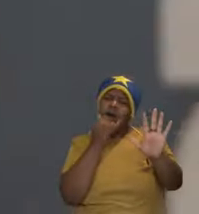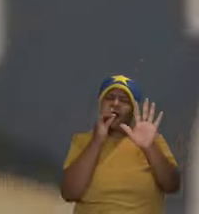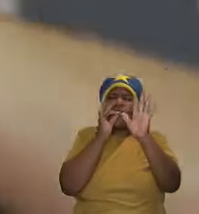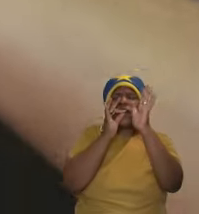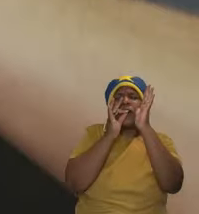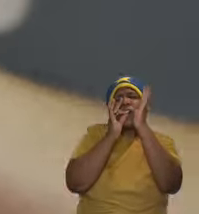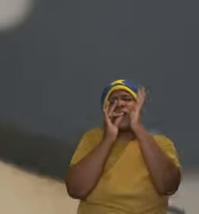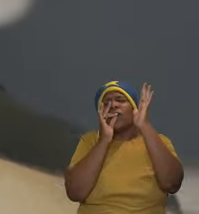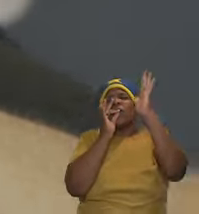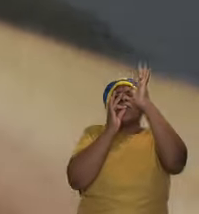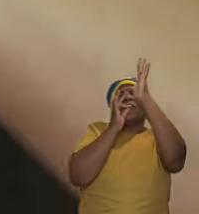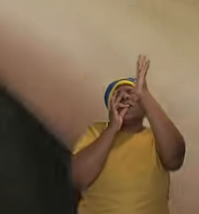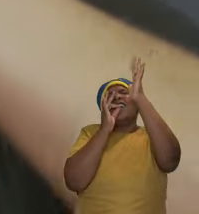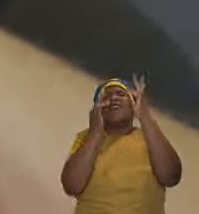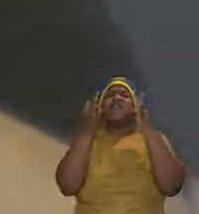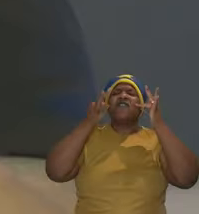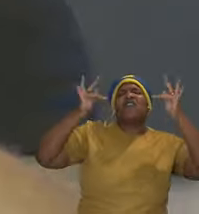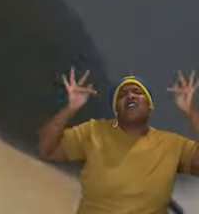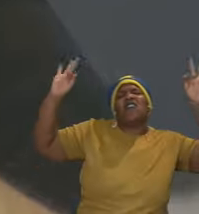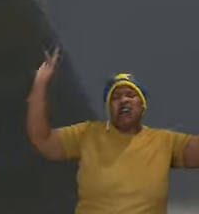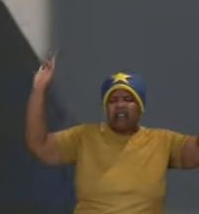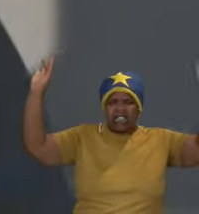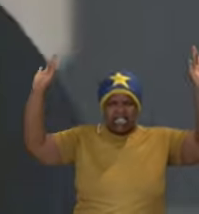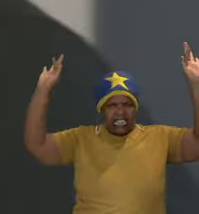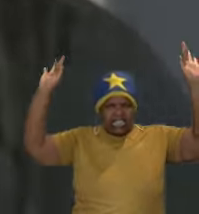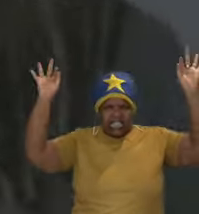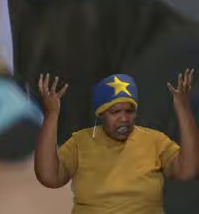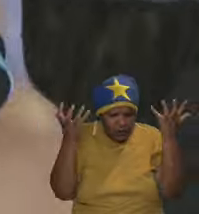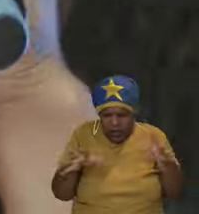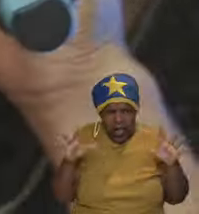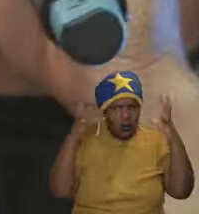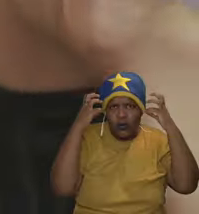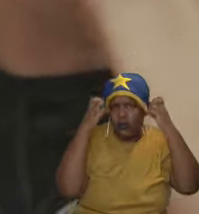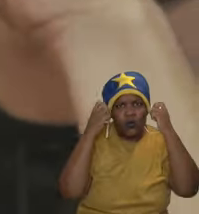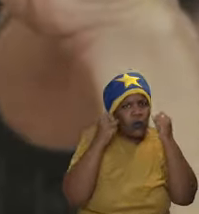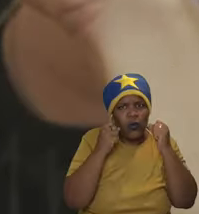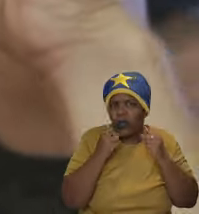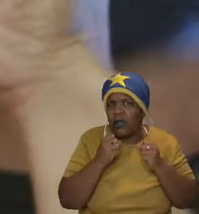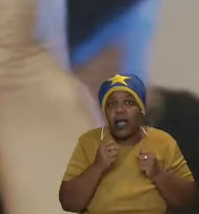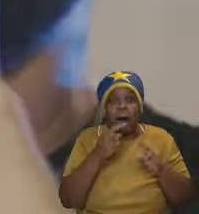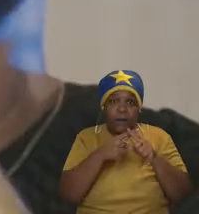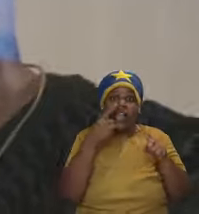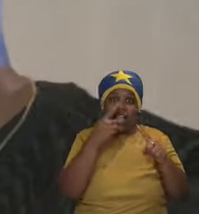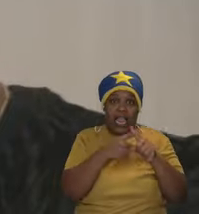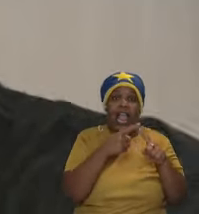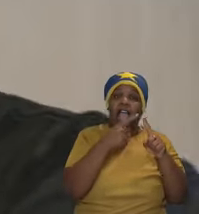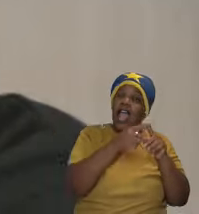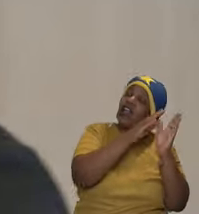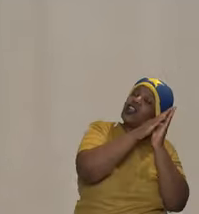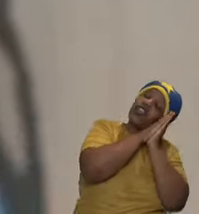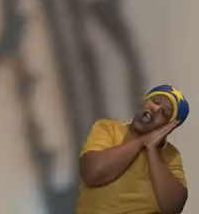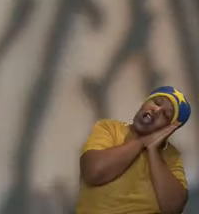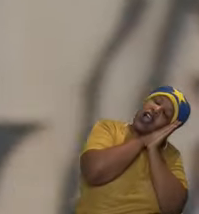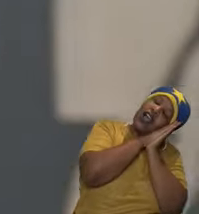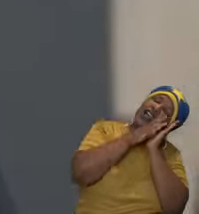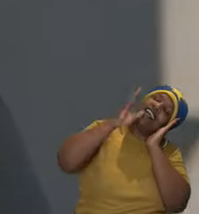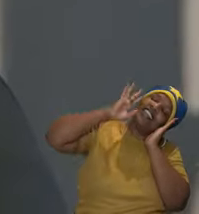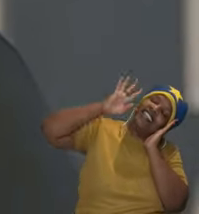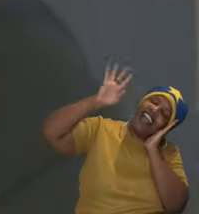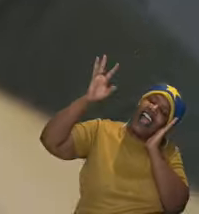minha lombra. Foda-se a insônia, sonha. Pois quem dorme sonha, quem